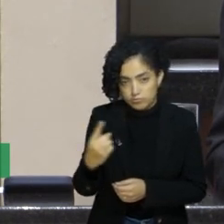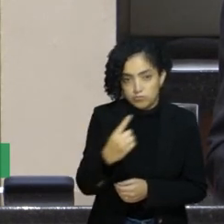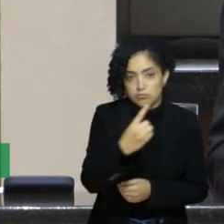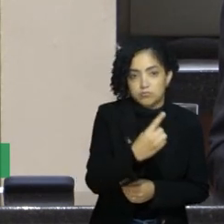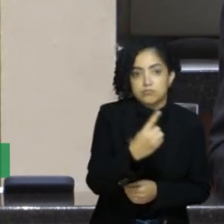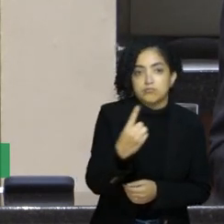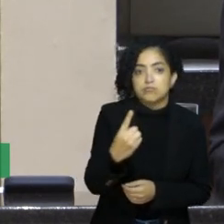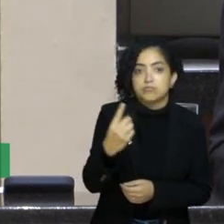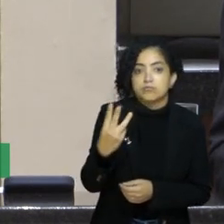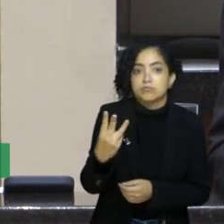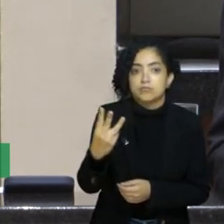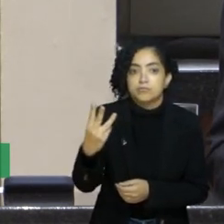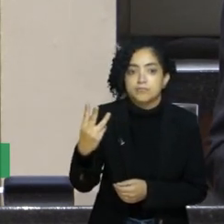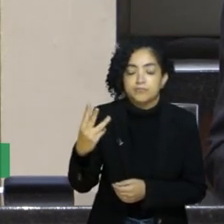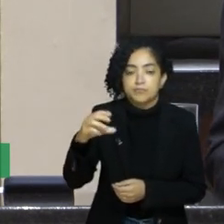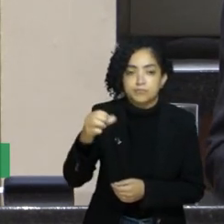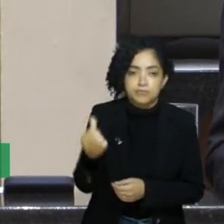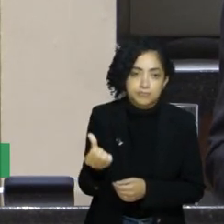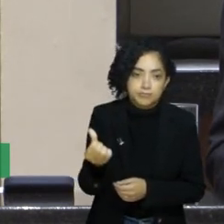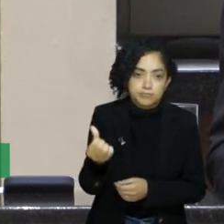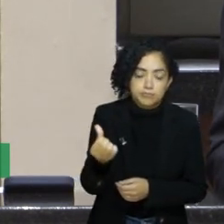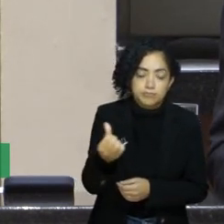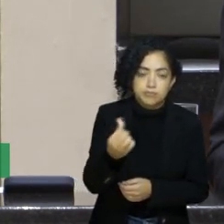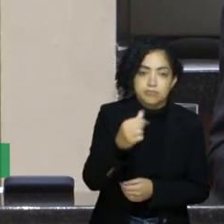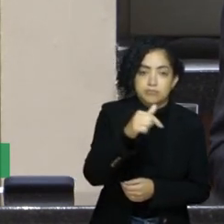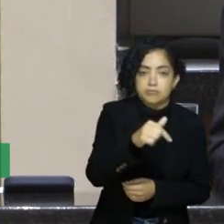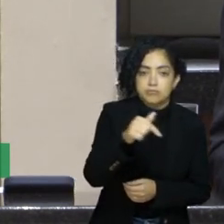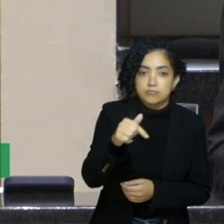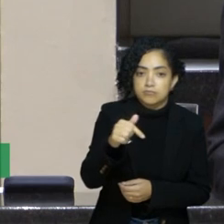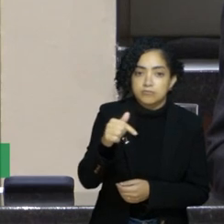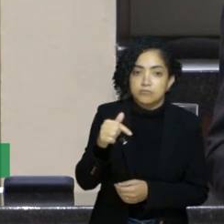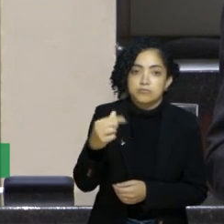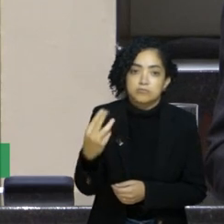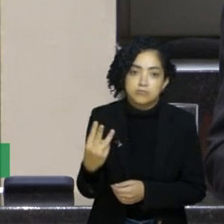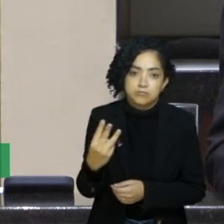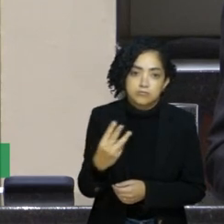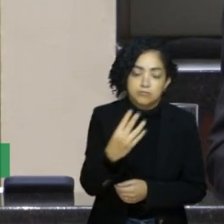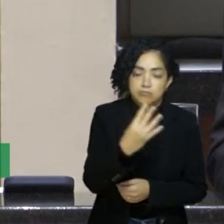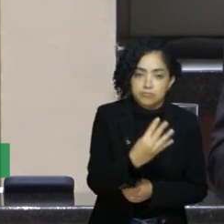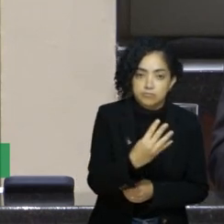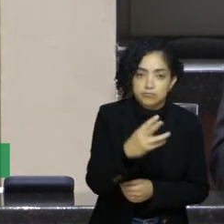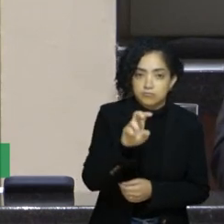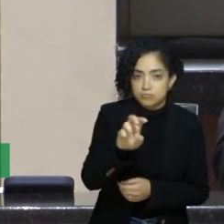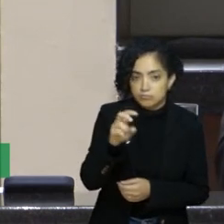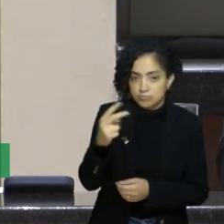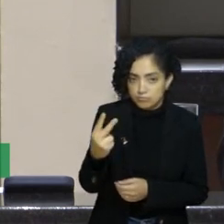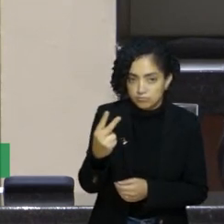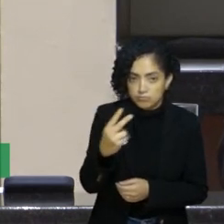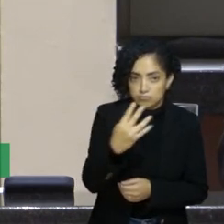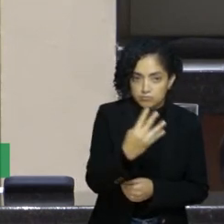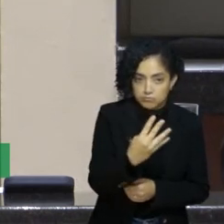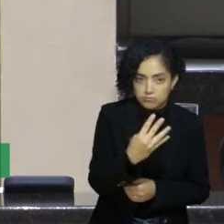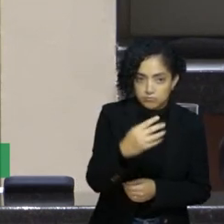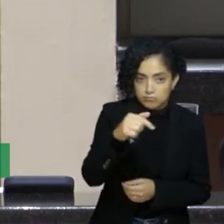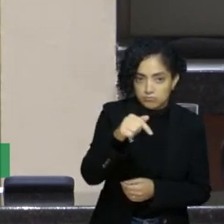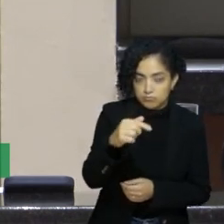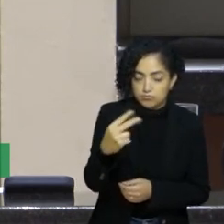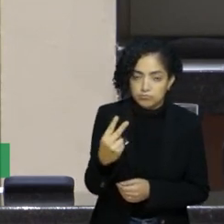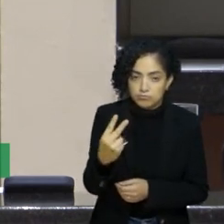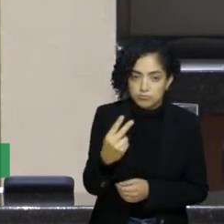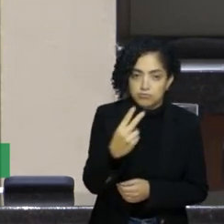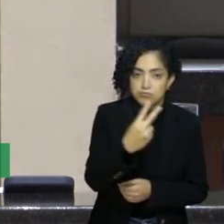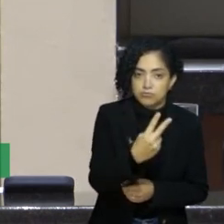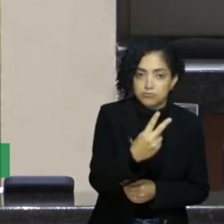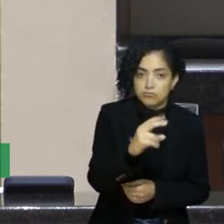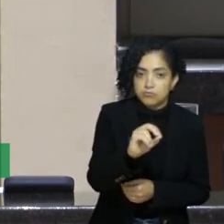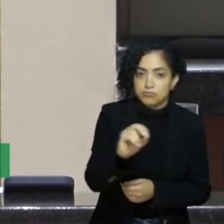2006, 1.265, 773, 452, 471, 2007 e